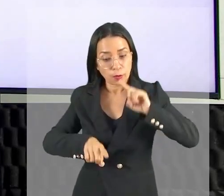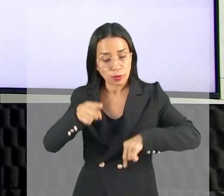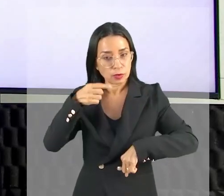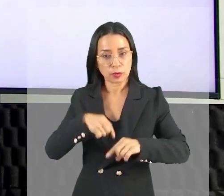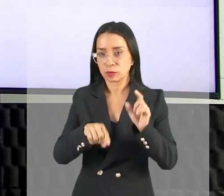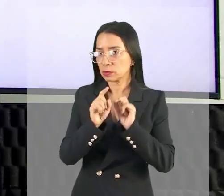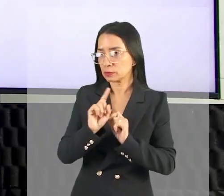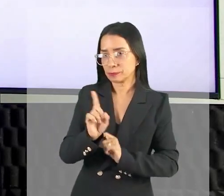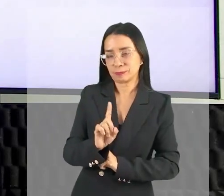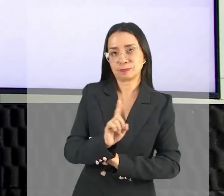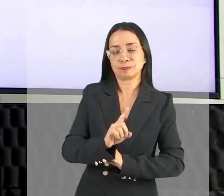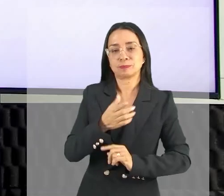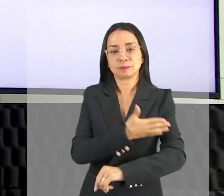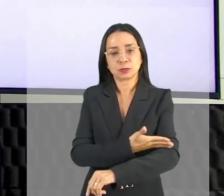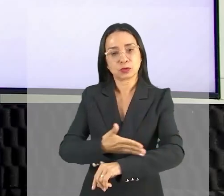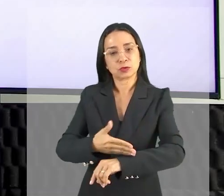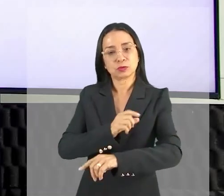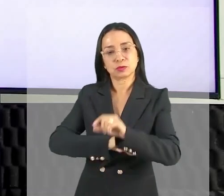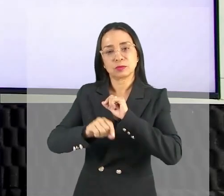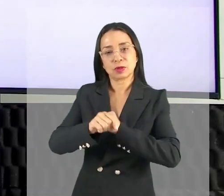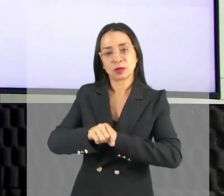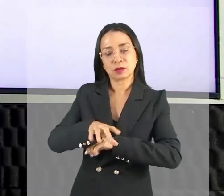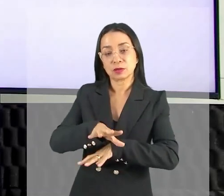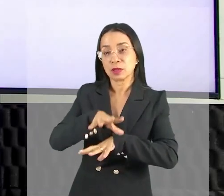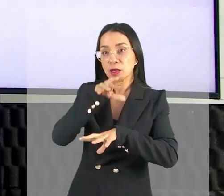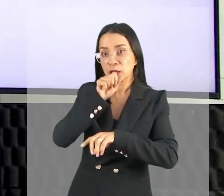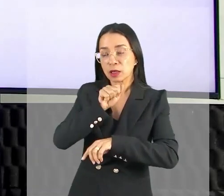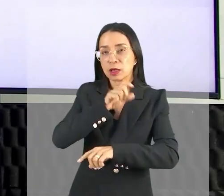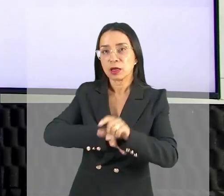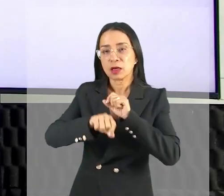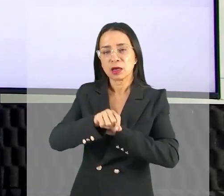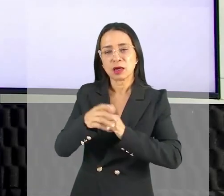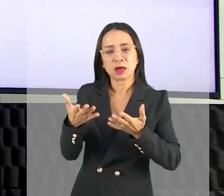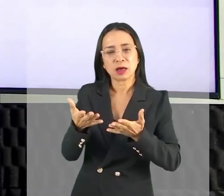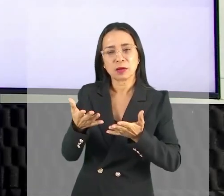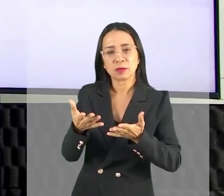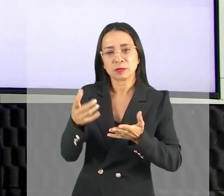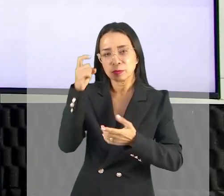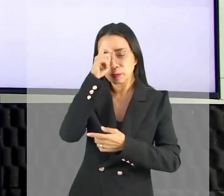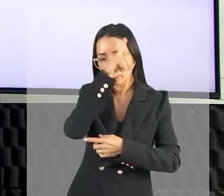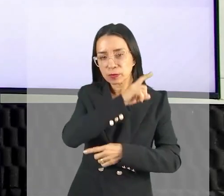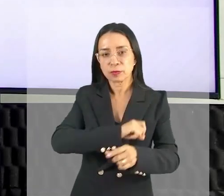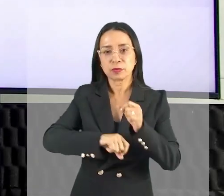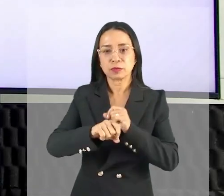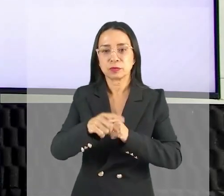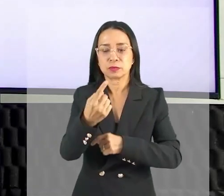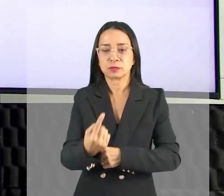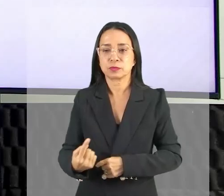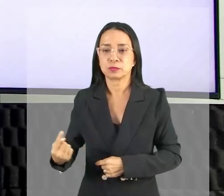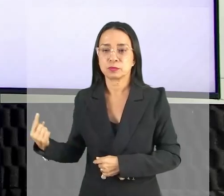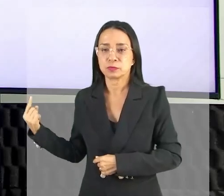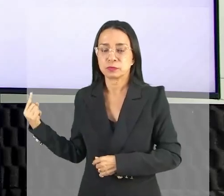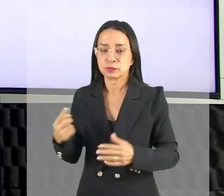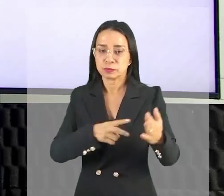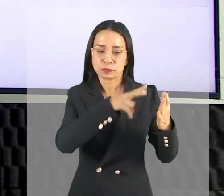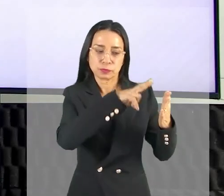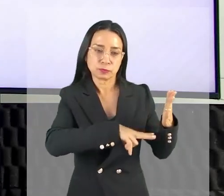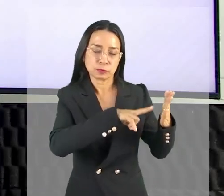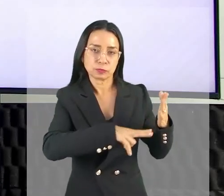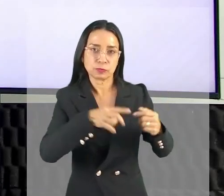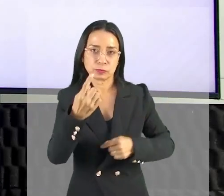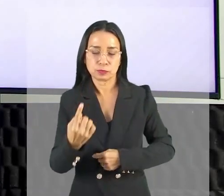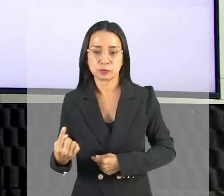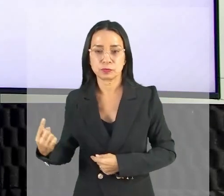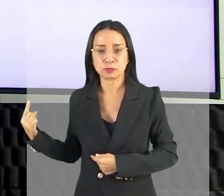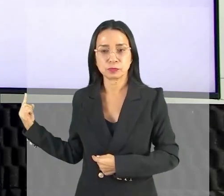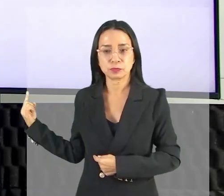está acostumado a esse ar rarefeito, né? Essa adaptação gerou no organismo dos jogadores o aumento